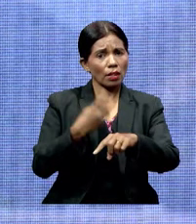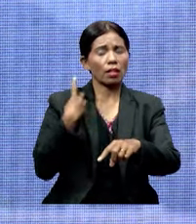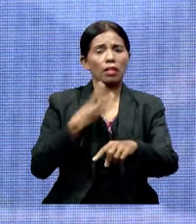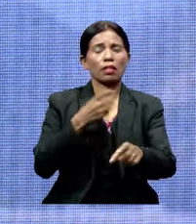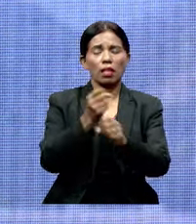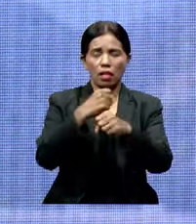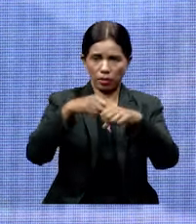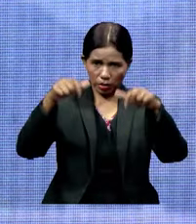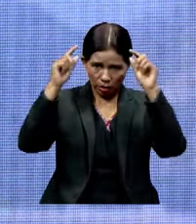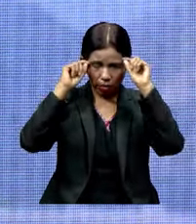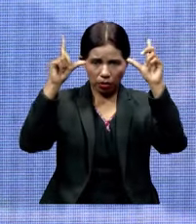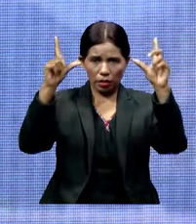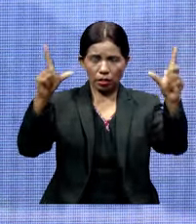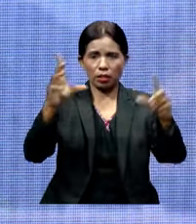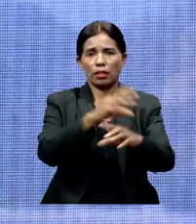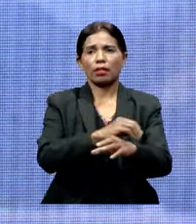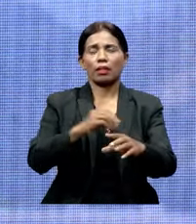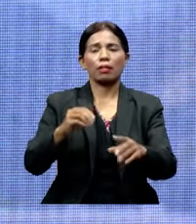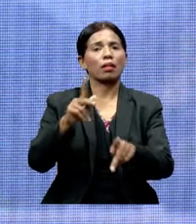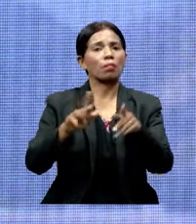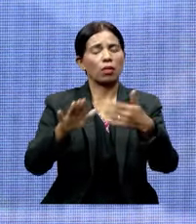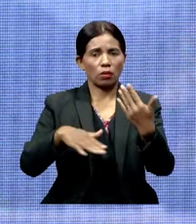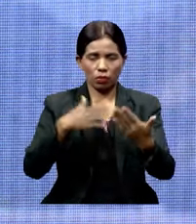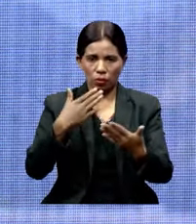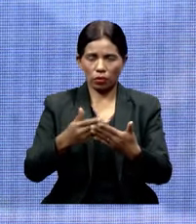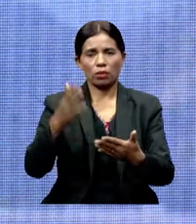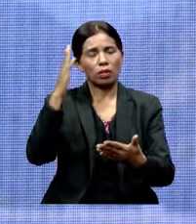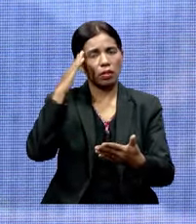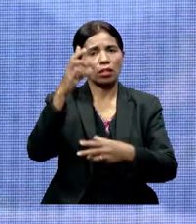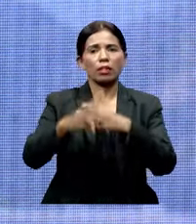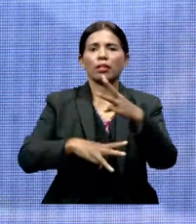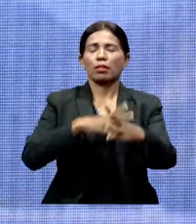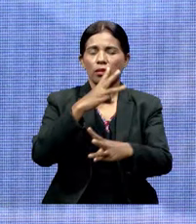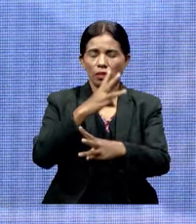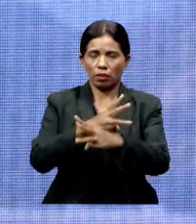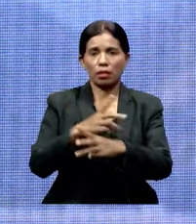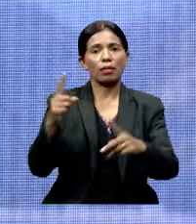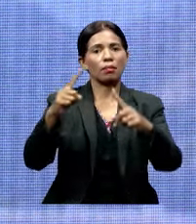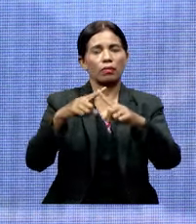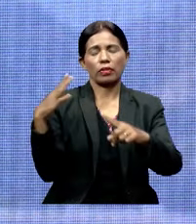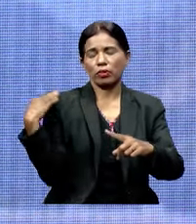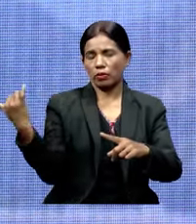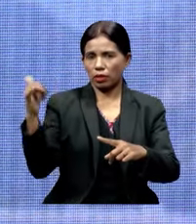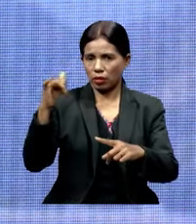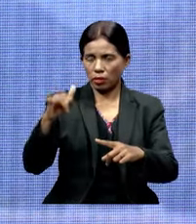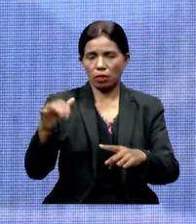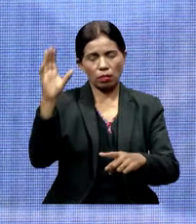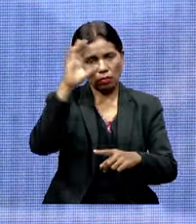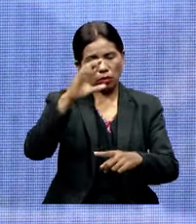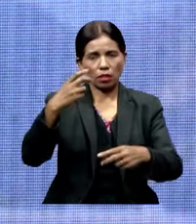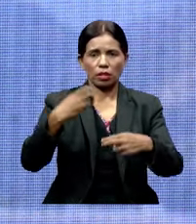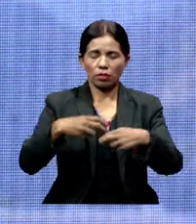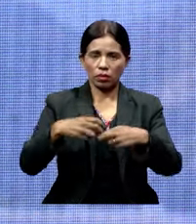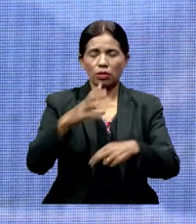iha Timor Leste, estrategia nebe emahotu kunyese iha mundu tomat, ba joven sira nebe buka desafio no